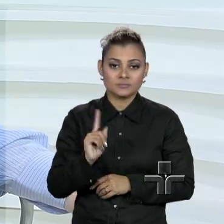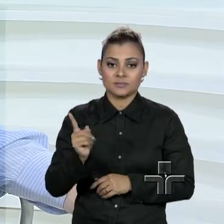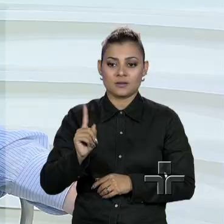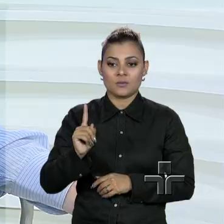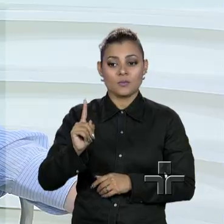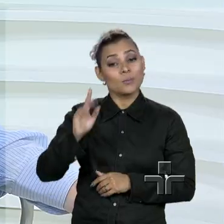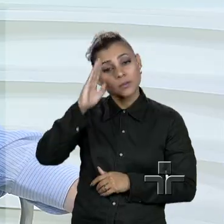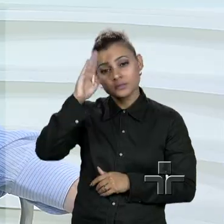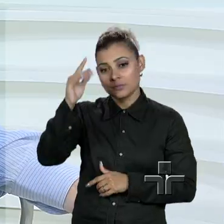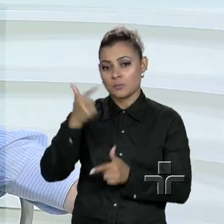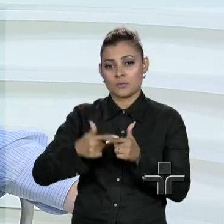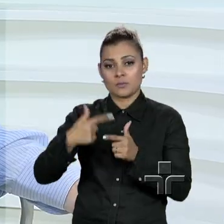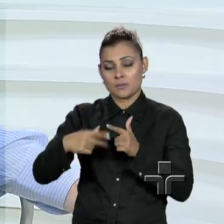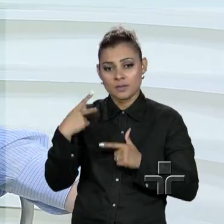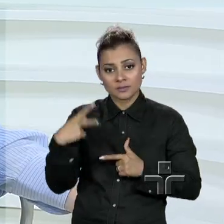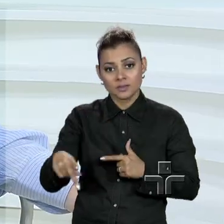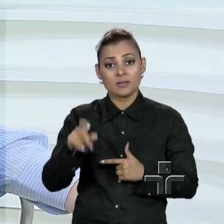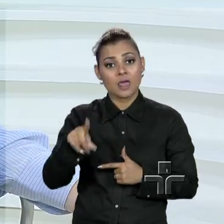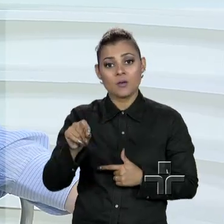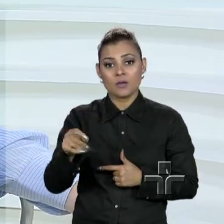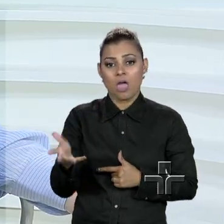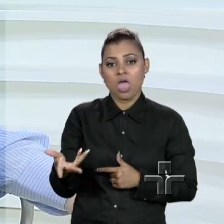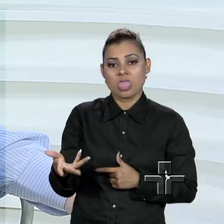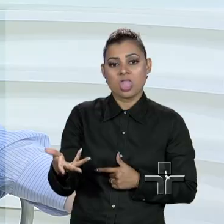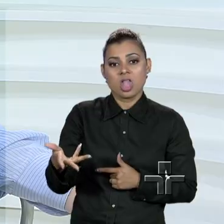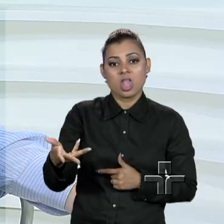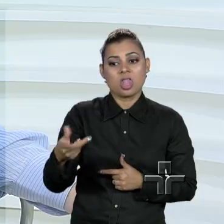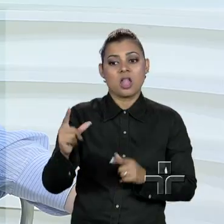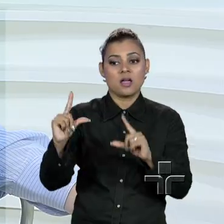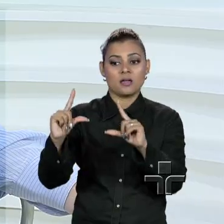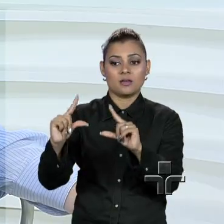dele é acelerar a redução,